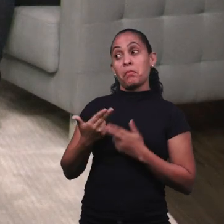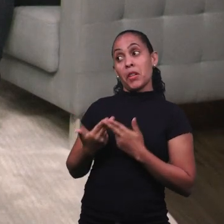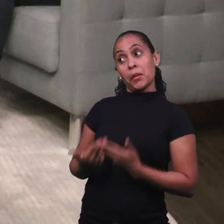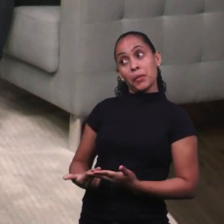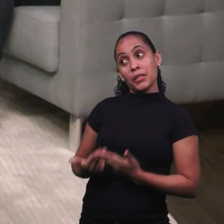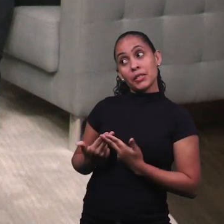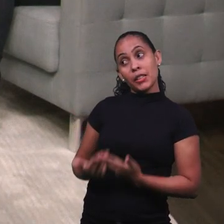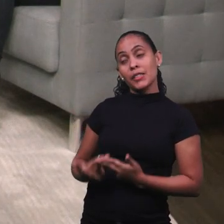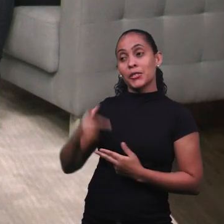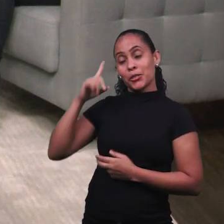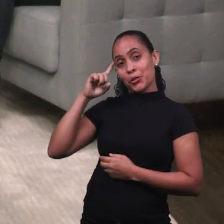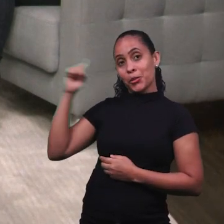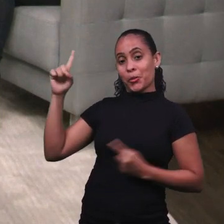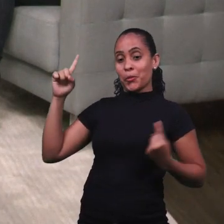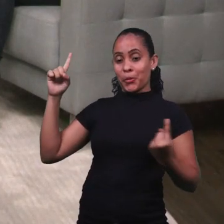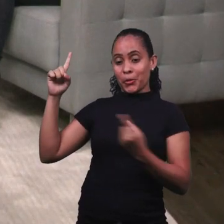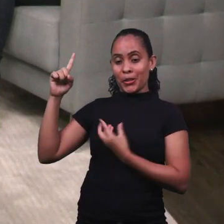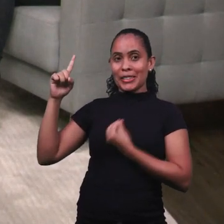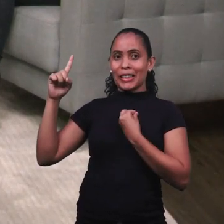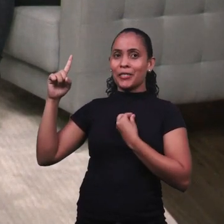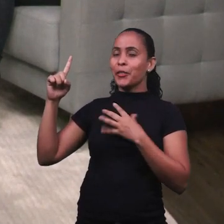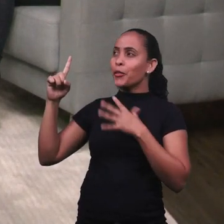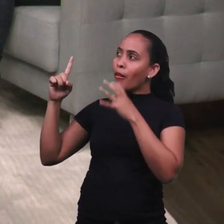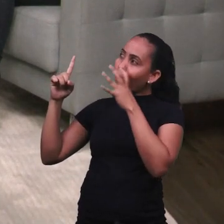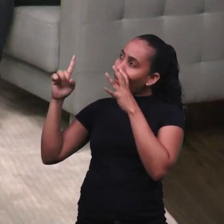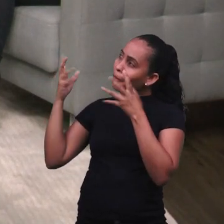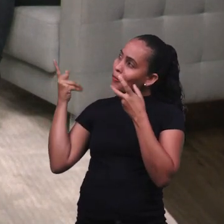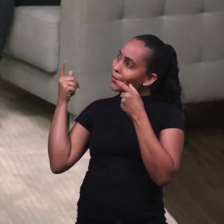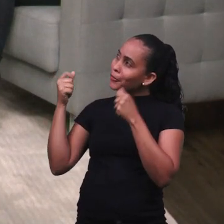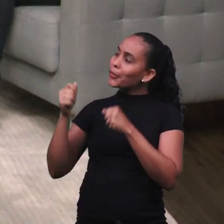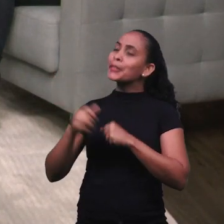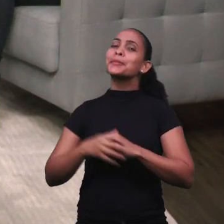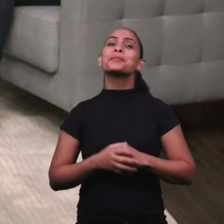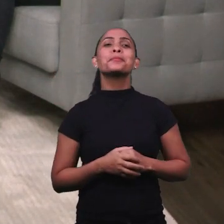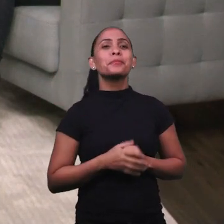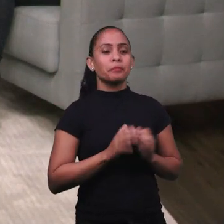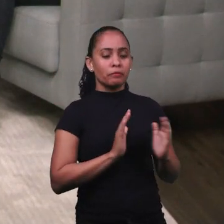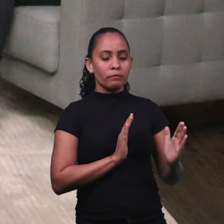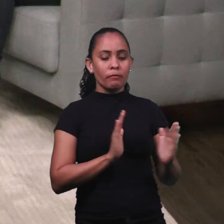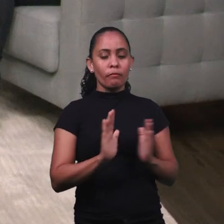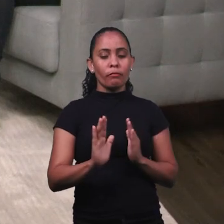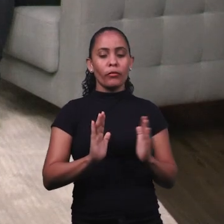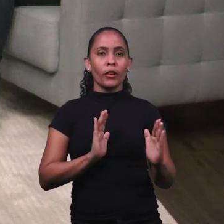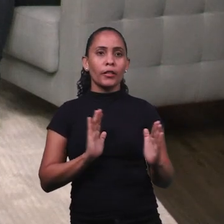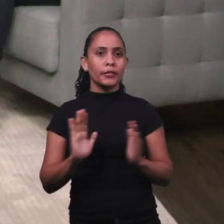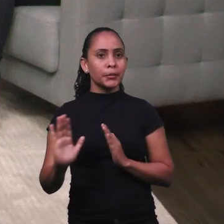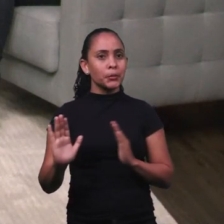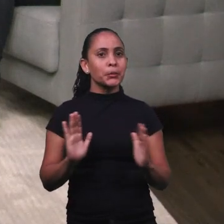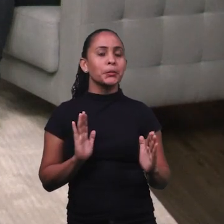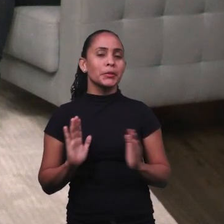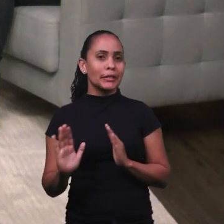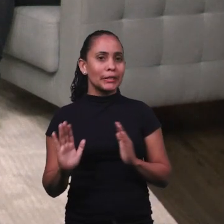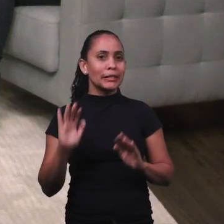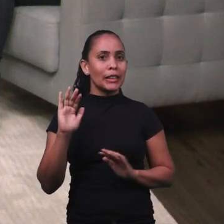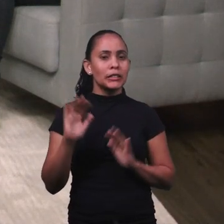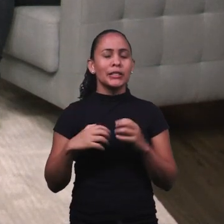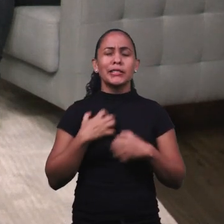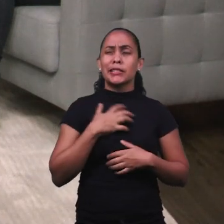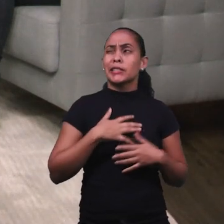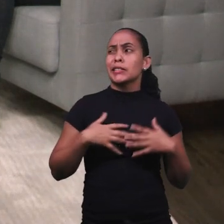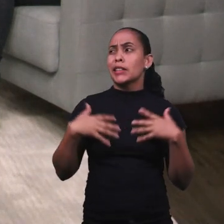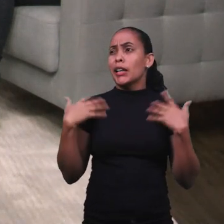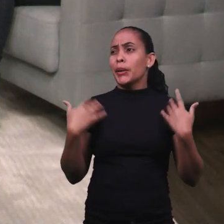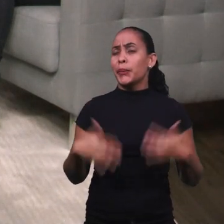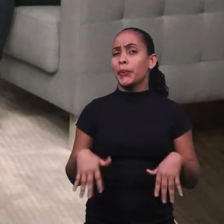de Deus para conosco é uma coisa assim que eu acho maravilhosa, não é? Cada etapa da nossa vida, cada momento, às vezes nas nossas aflições,